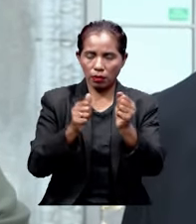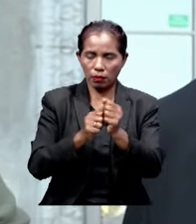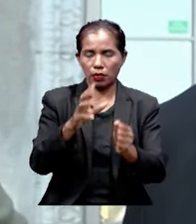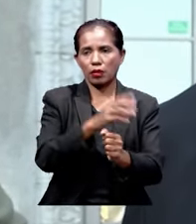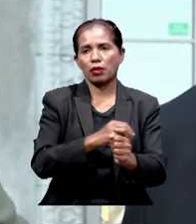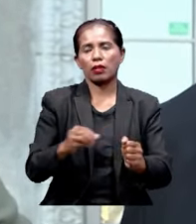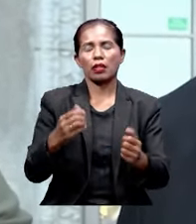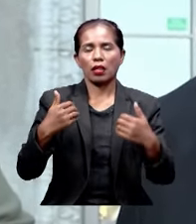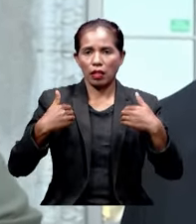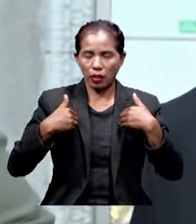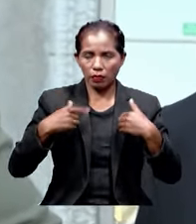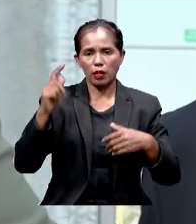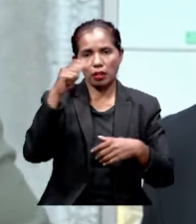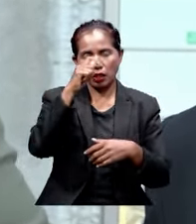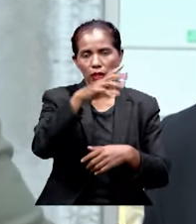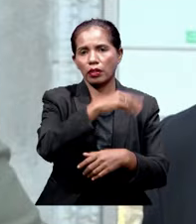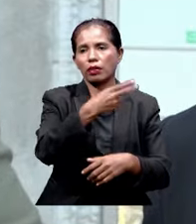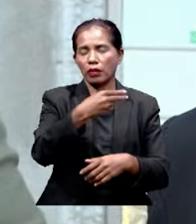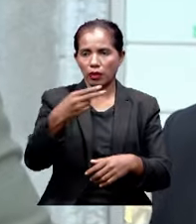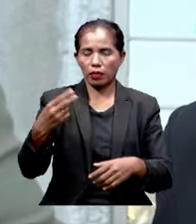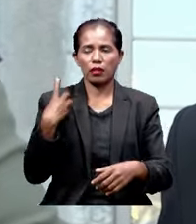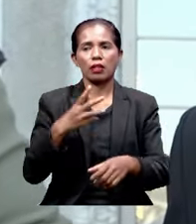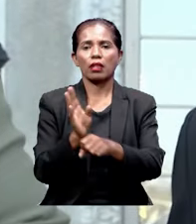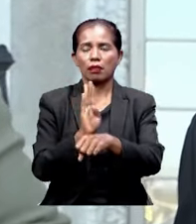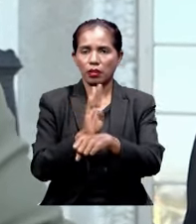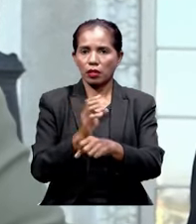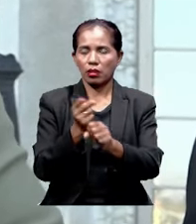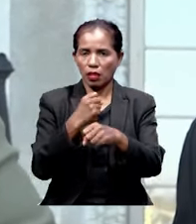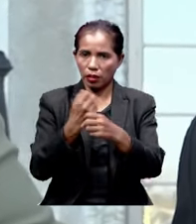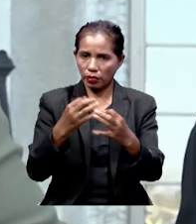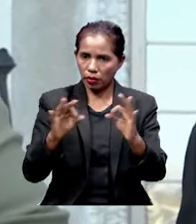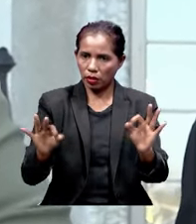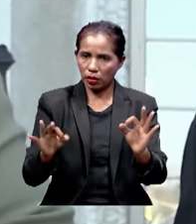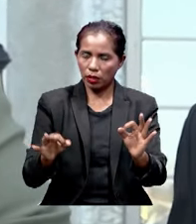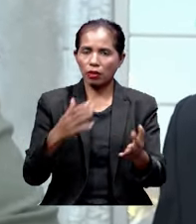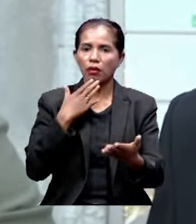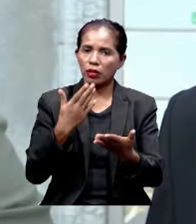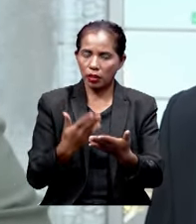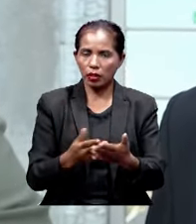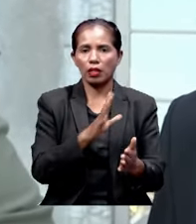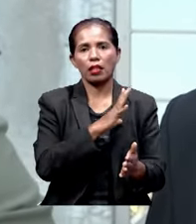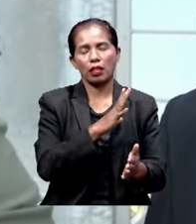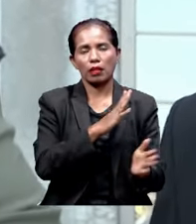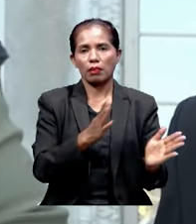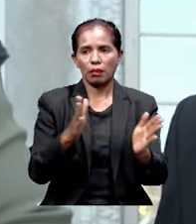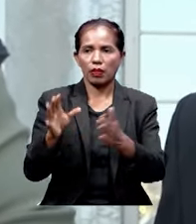Tailândia ou Indonésia. Negociação e te conclui tiona, o sucesso tiona, agora rein a tu prepara a